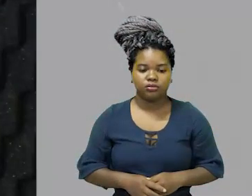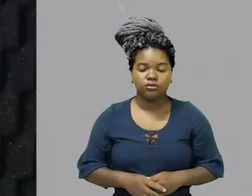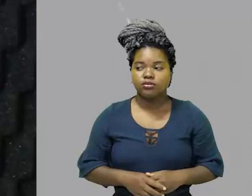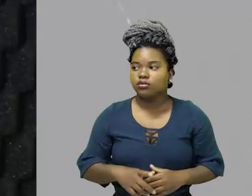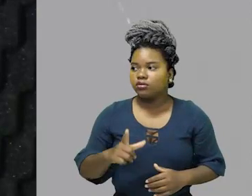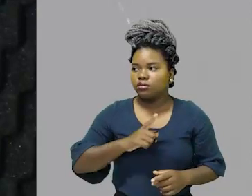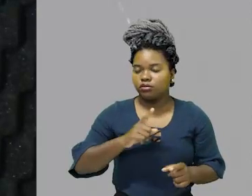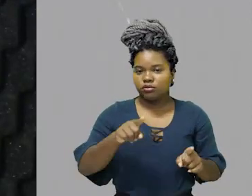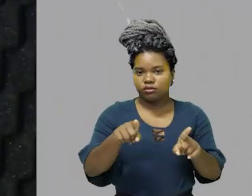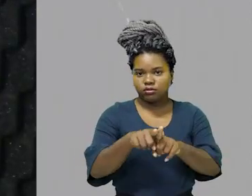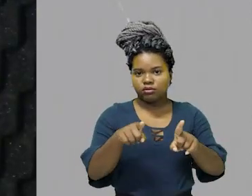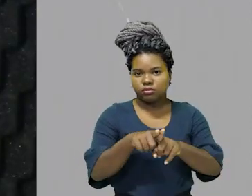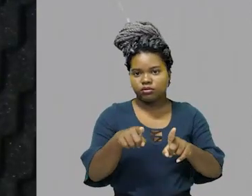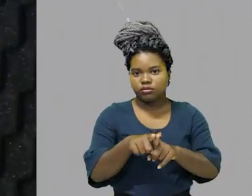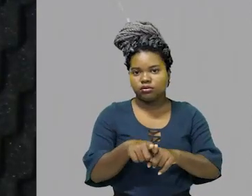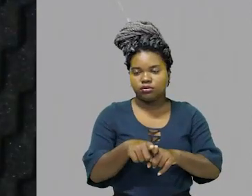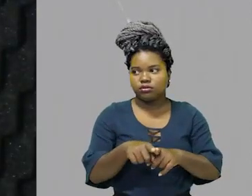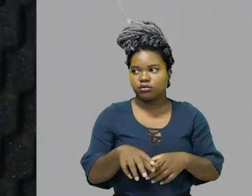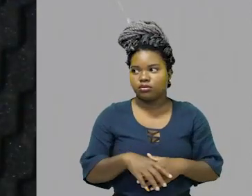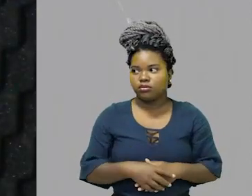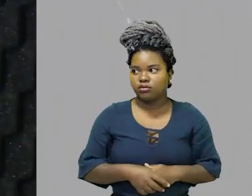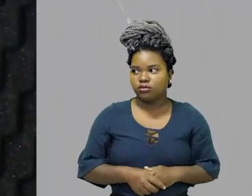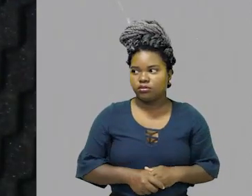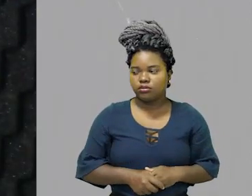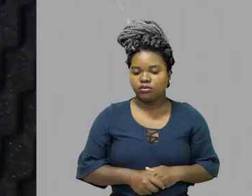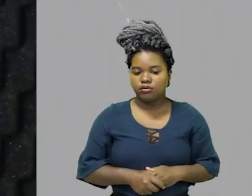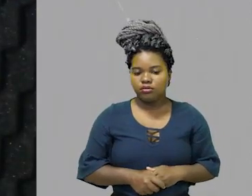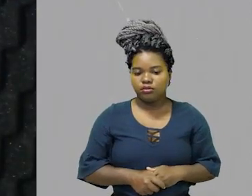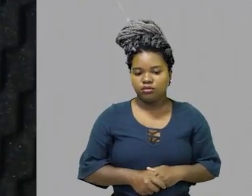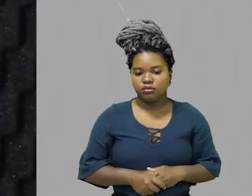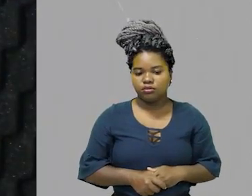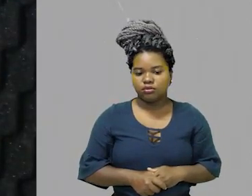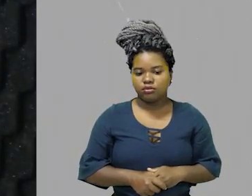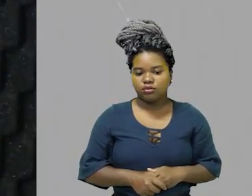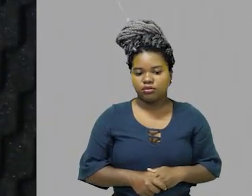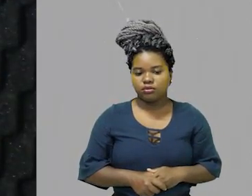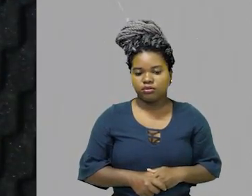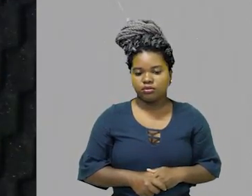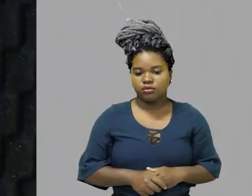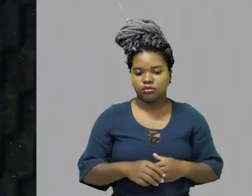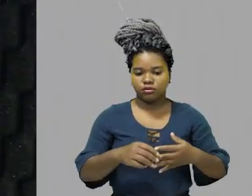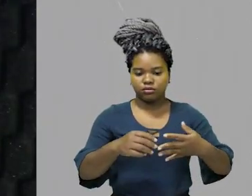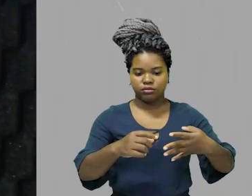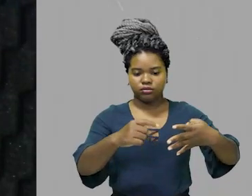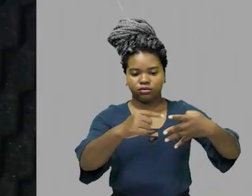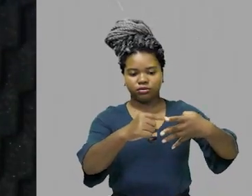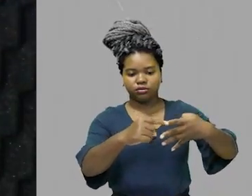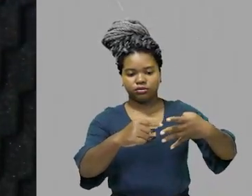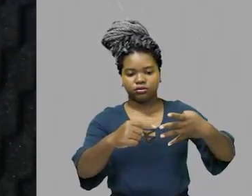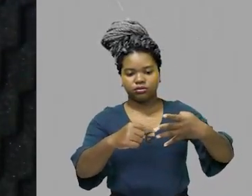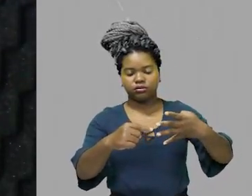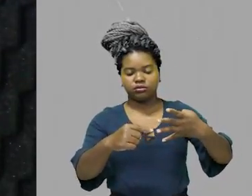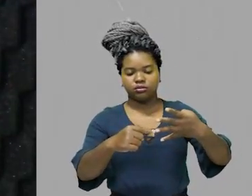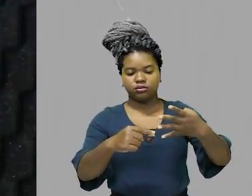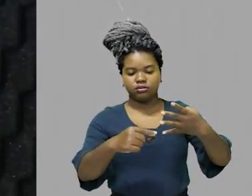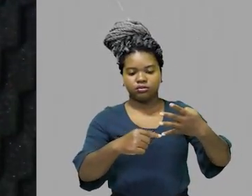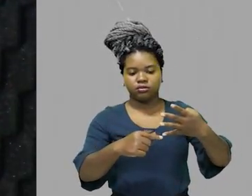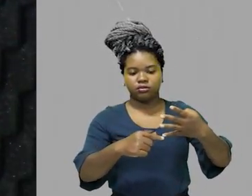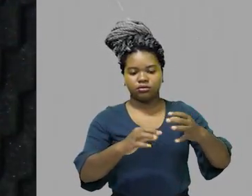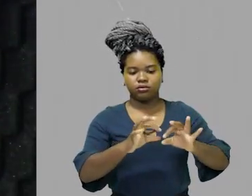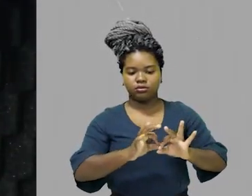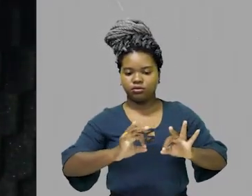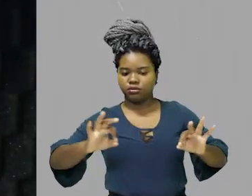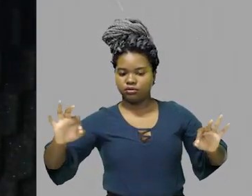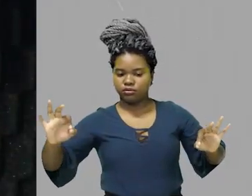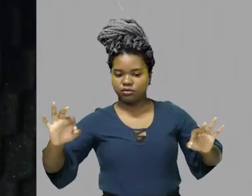que não é o mesmo ancestral comum das briófitas, ele apresenta uma novidade evolutiva, uma nova característica, que é a presença